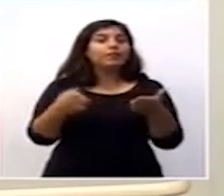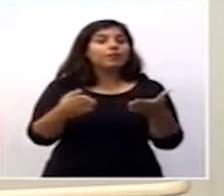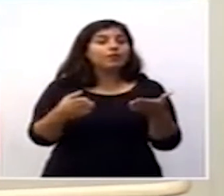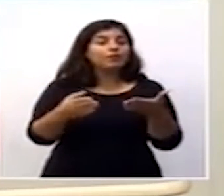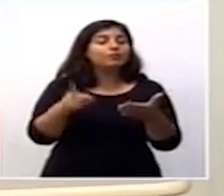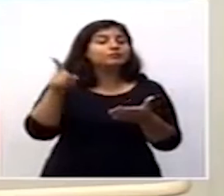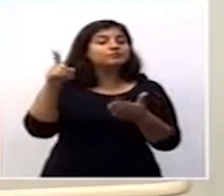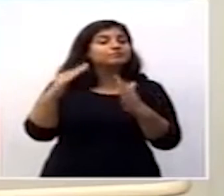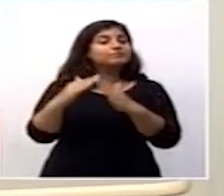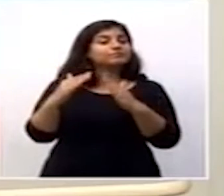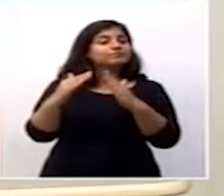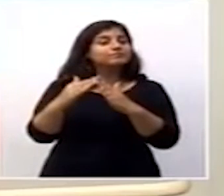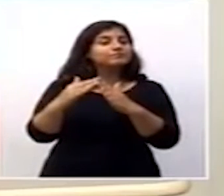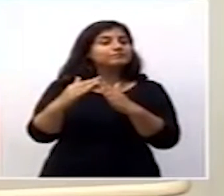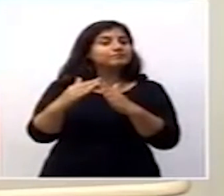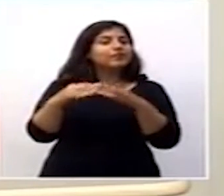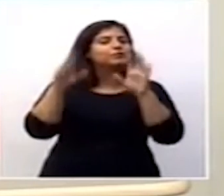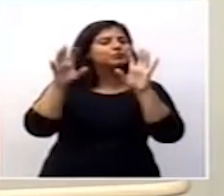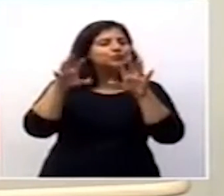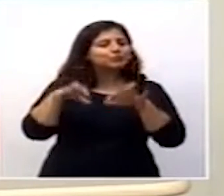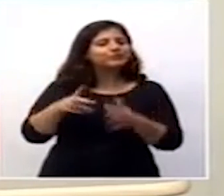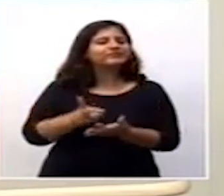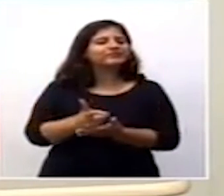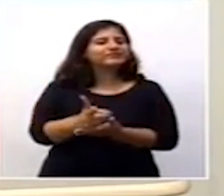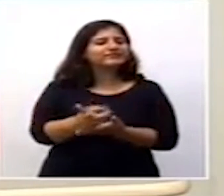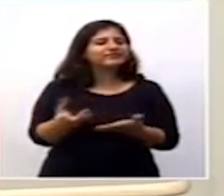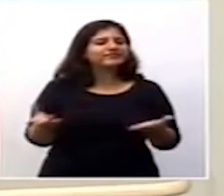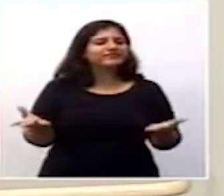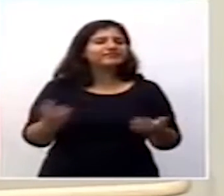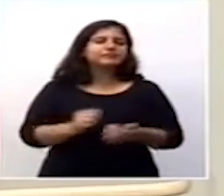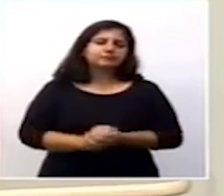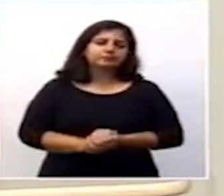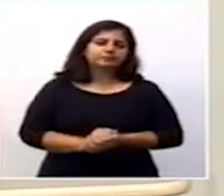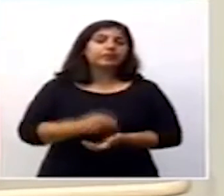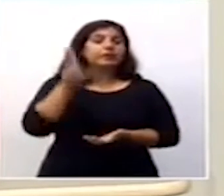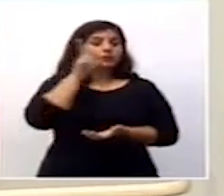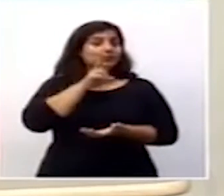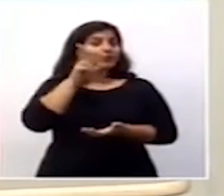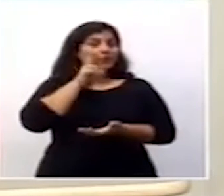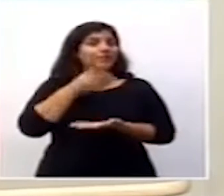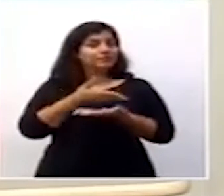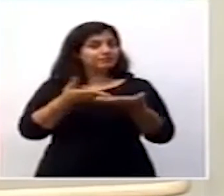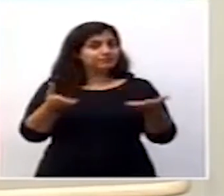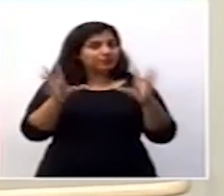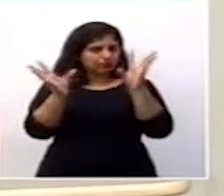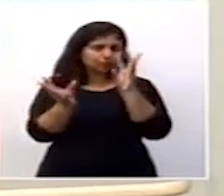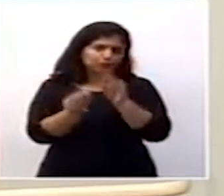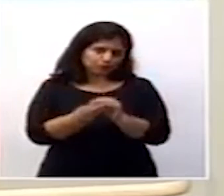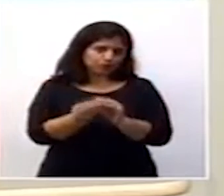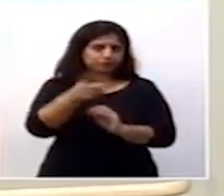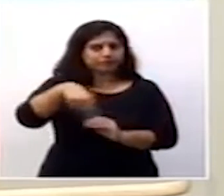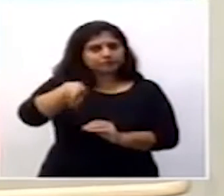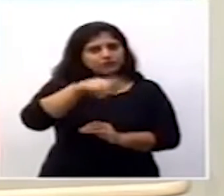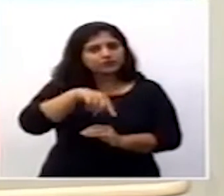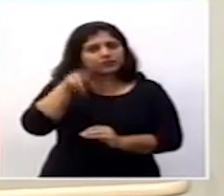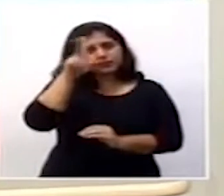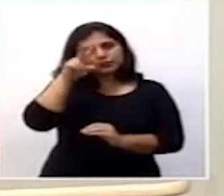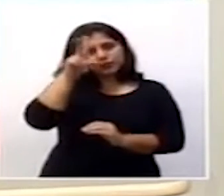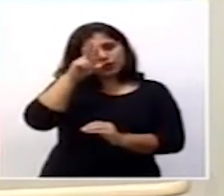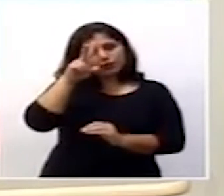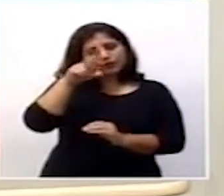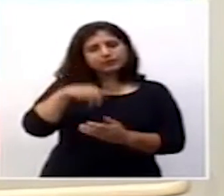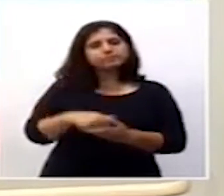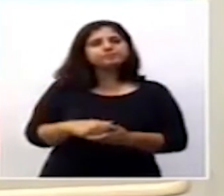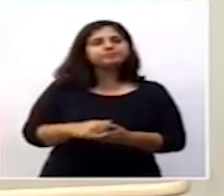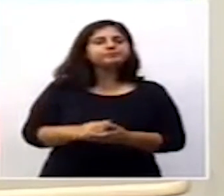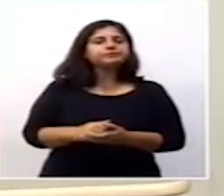eles moravam, ainda chove. Então essa é a história, né? Um resuminho para vocês da nossa história. Podem